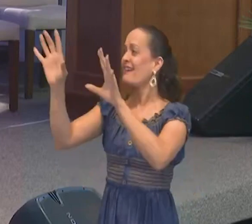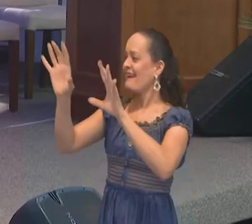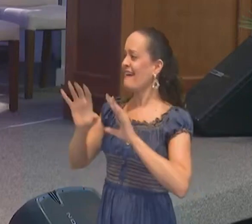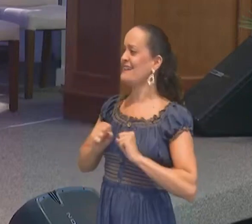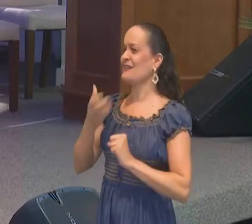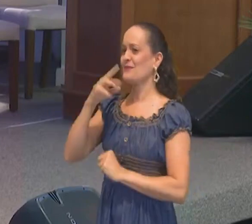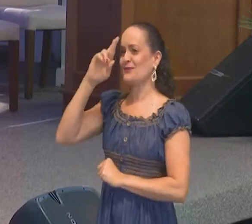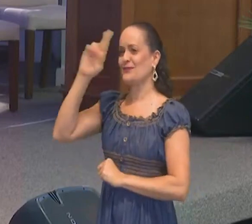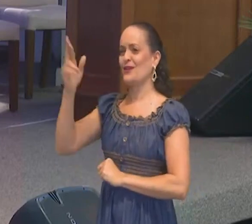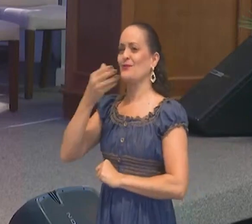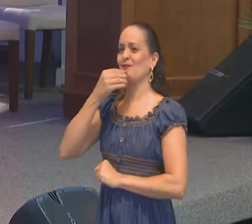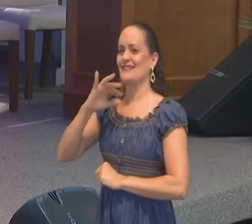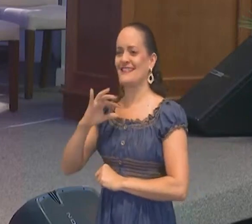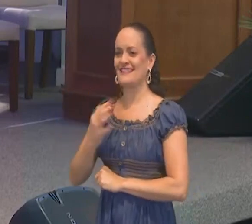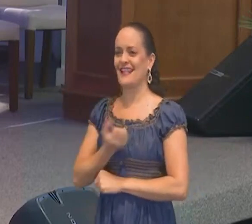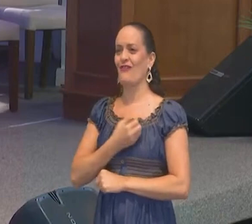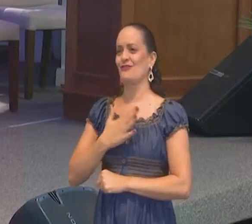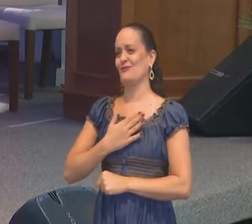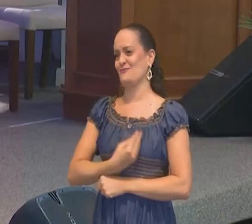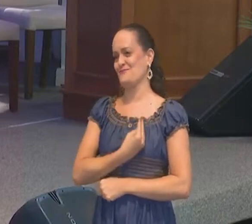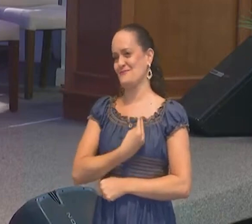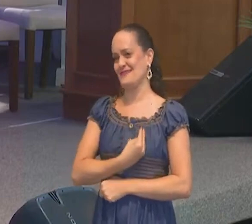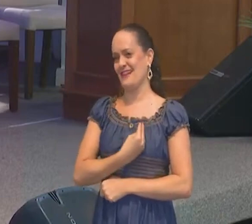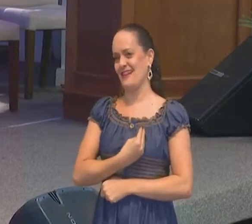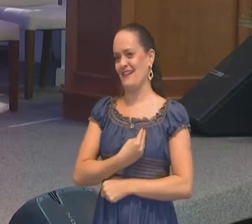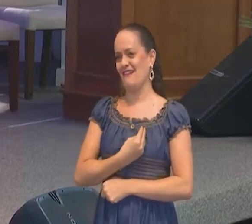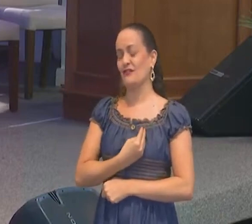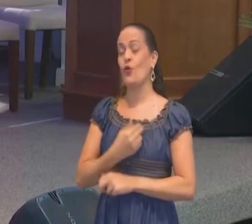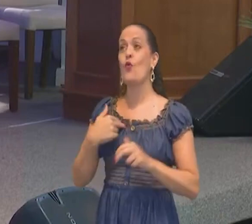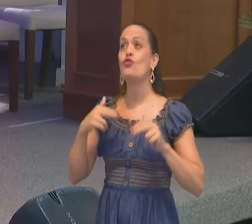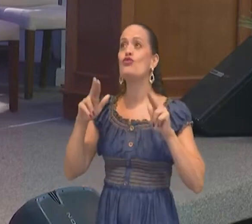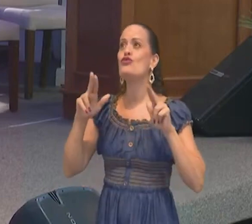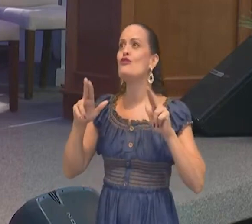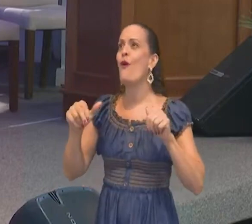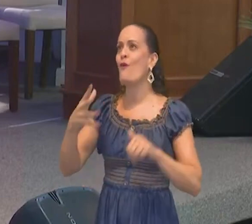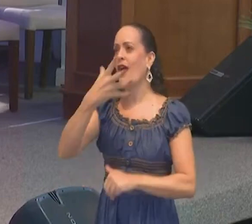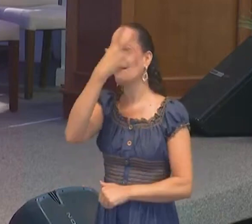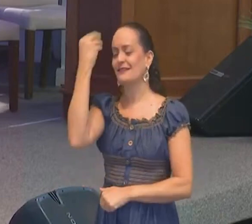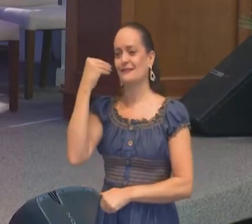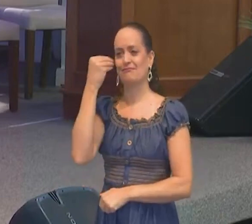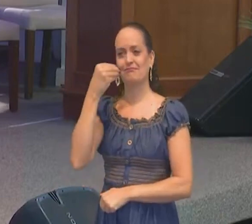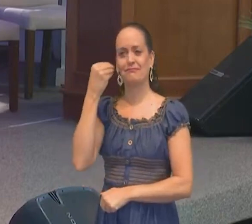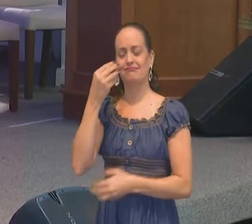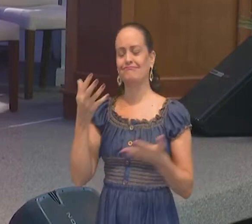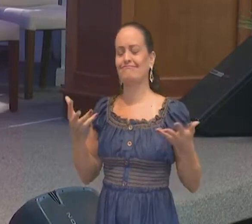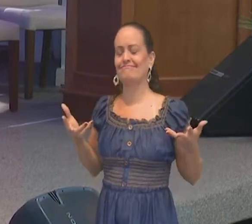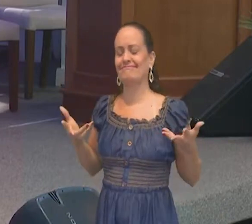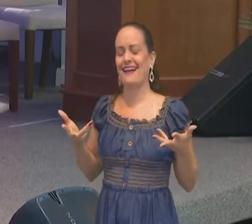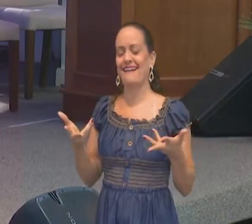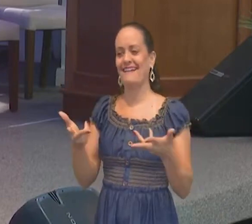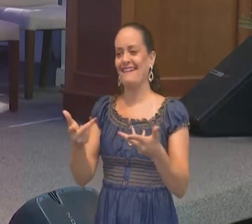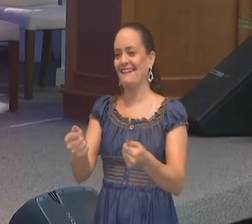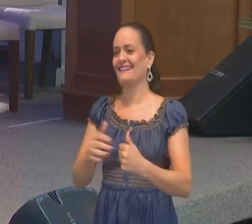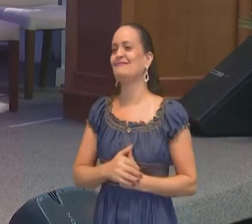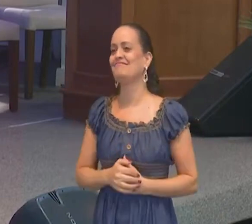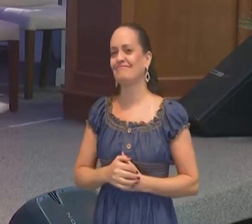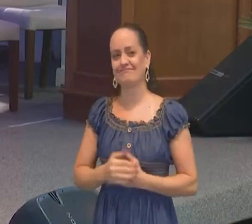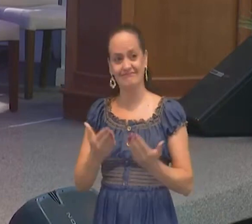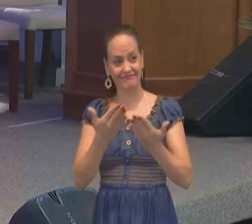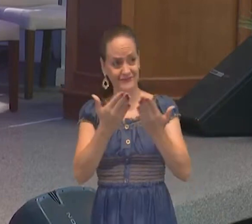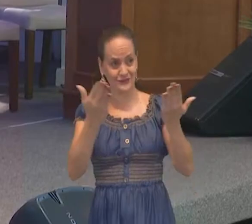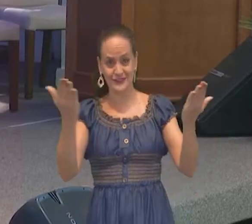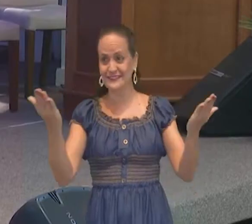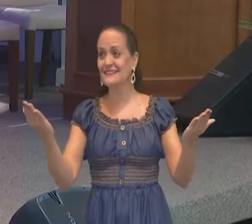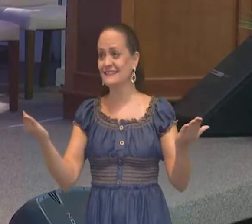o nosso Salvador. Jamais me esqueci daquela experiência e digo para vocês, meus queridos irmãos e prezados